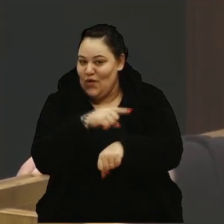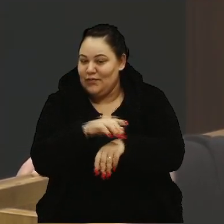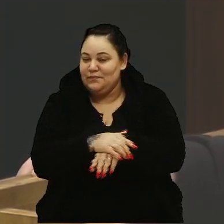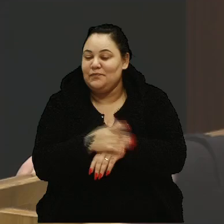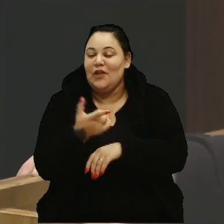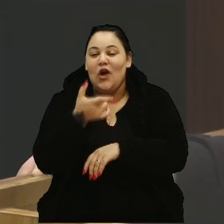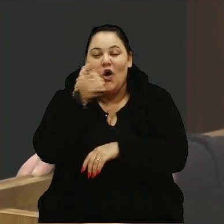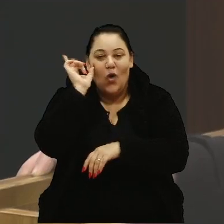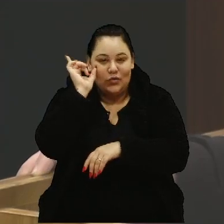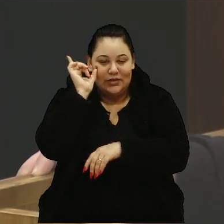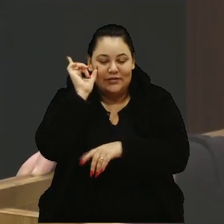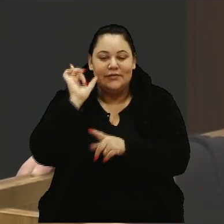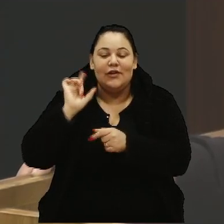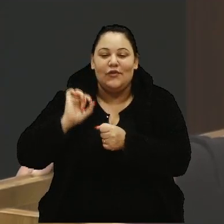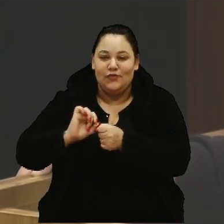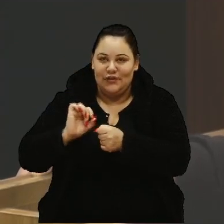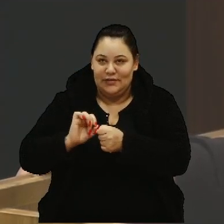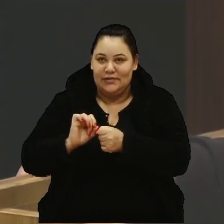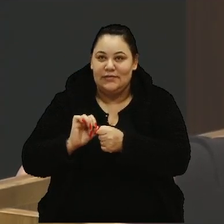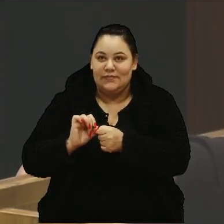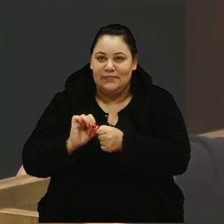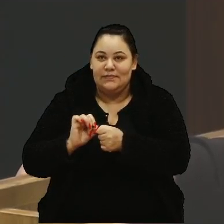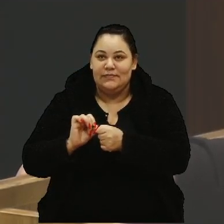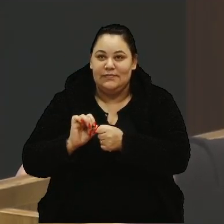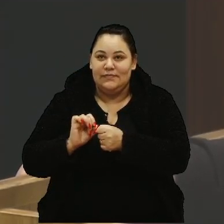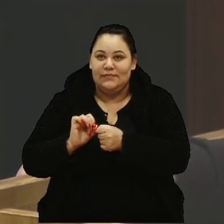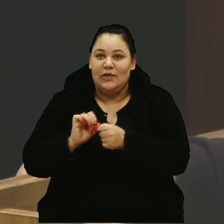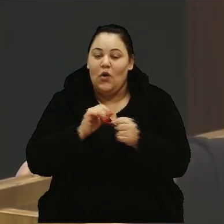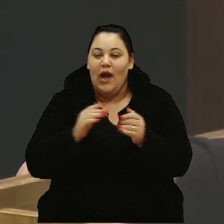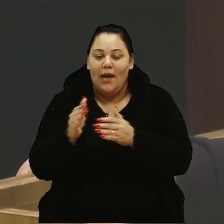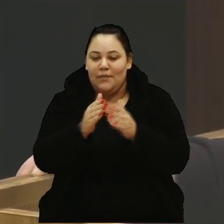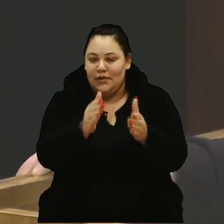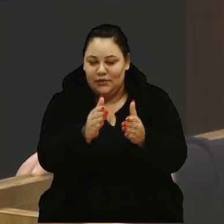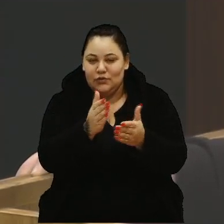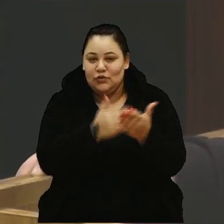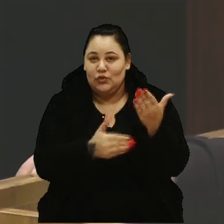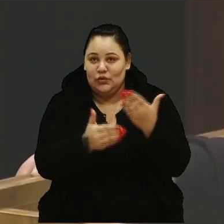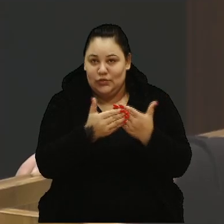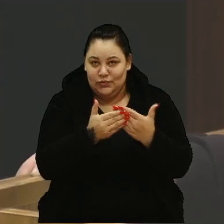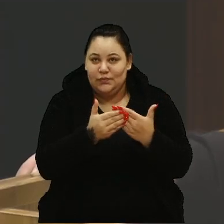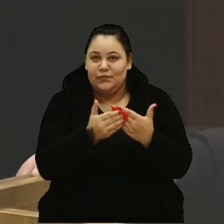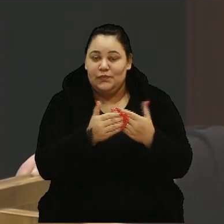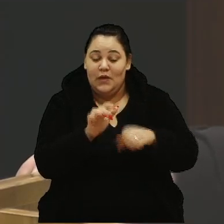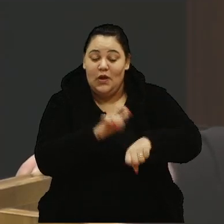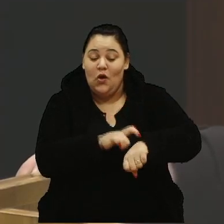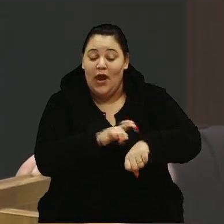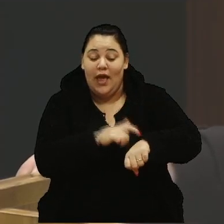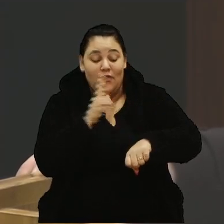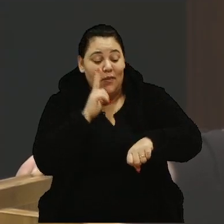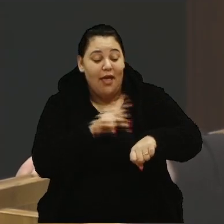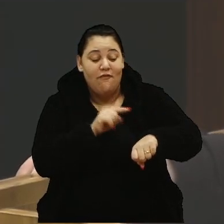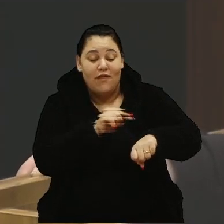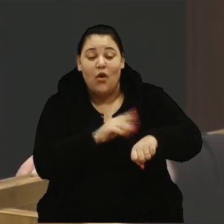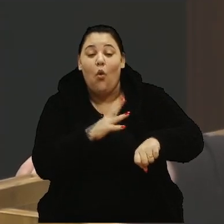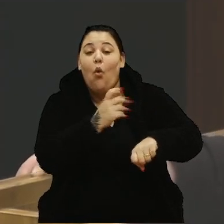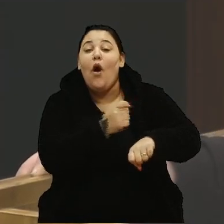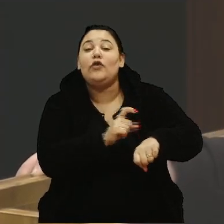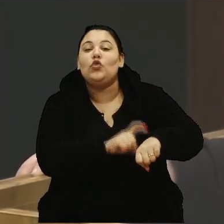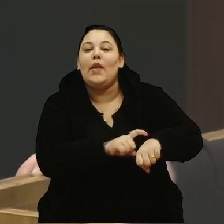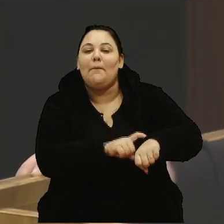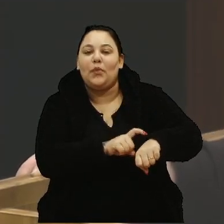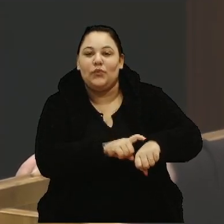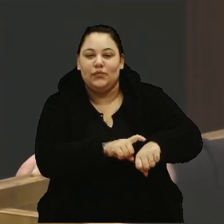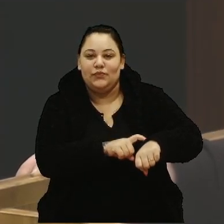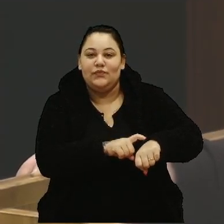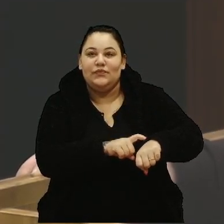ontem, fui lá, me disponibilizei para fazer esse percurso, única e exclusivamente para verificar quanto